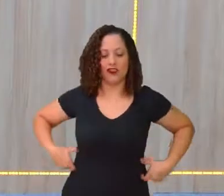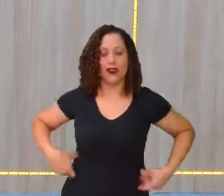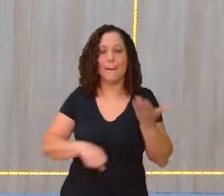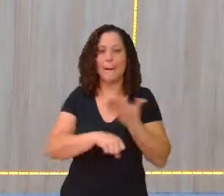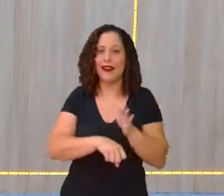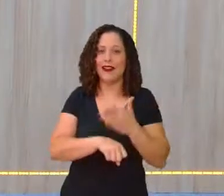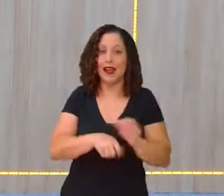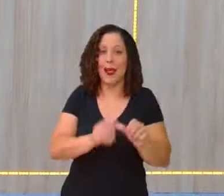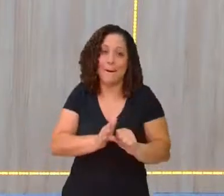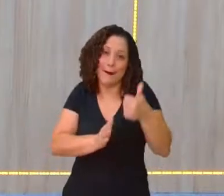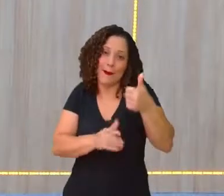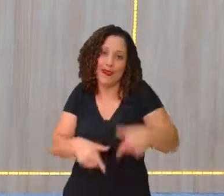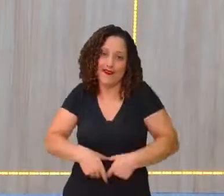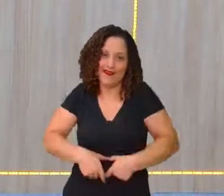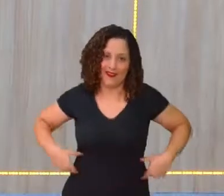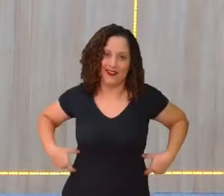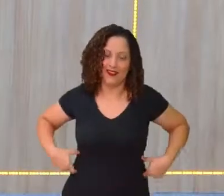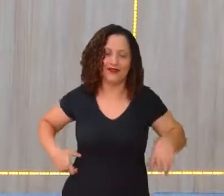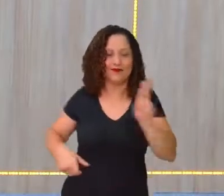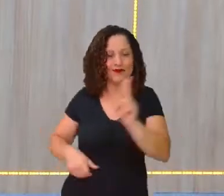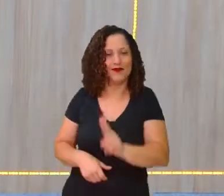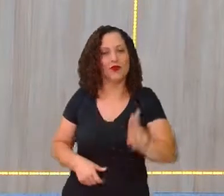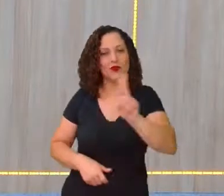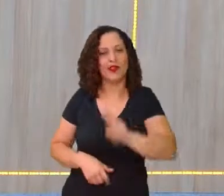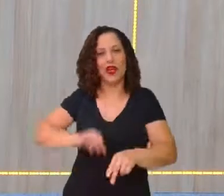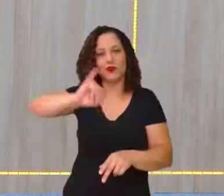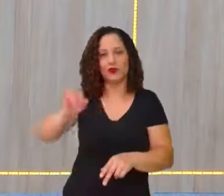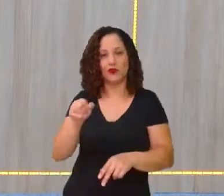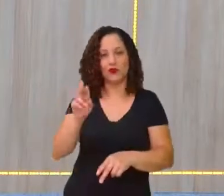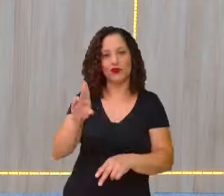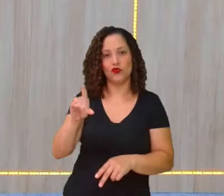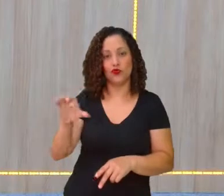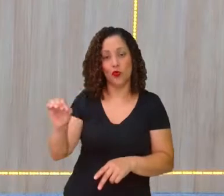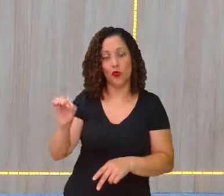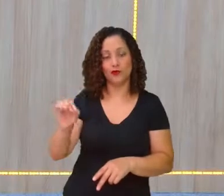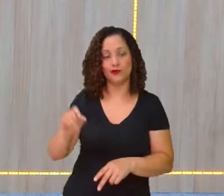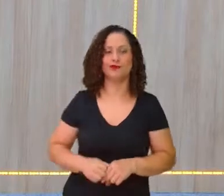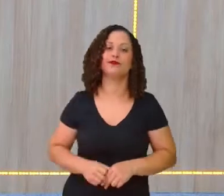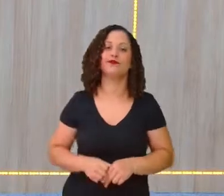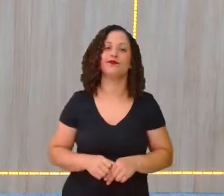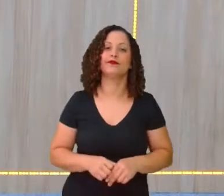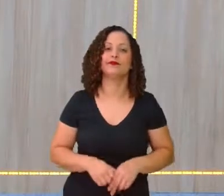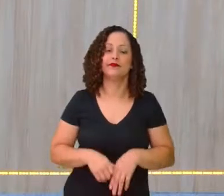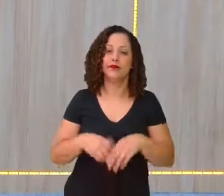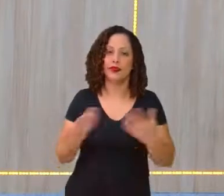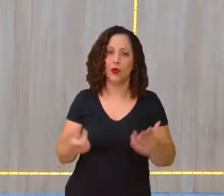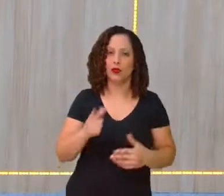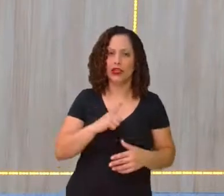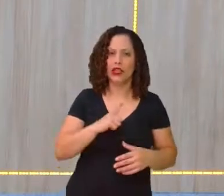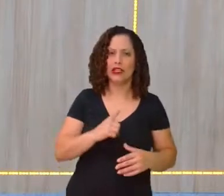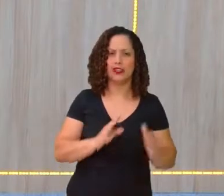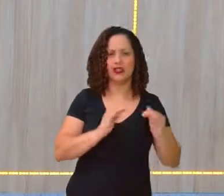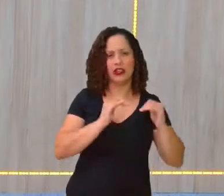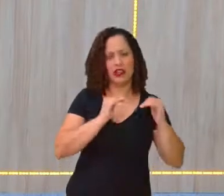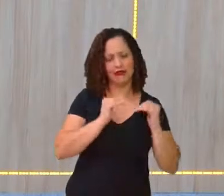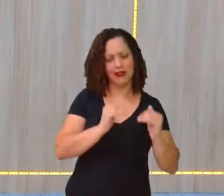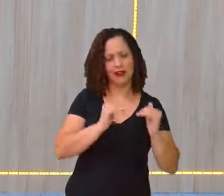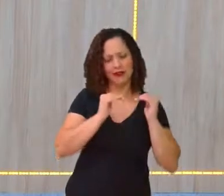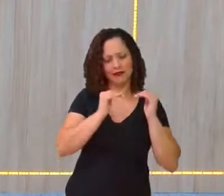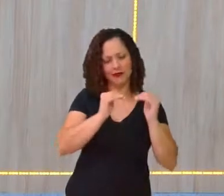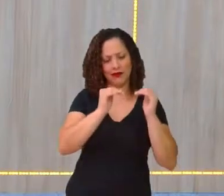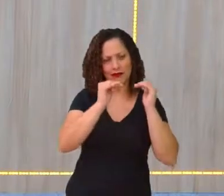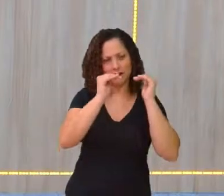a primeira faixa utilizada no judô. Então a gente tem esses graus que vão